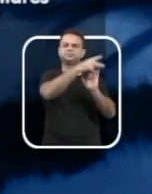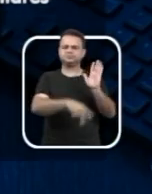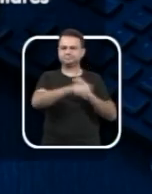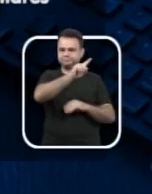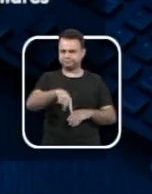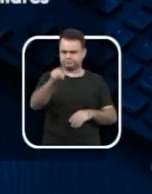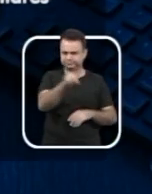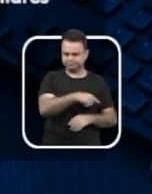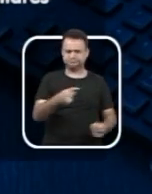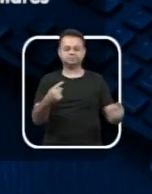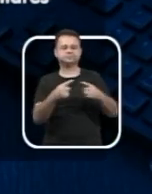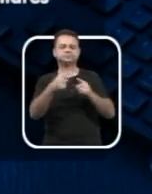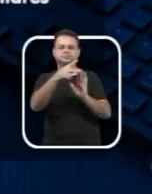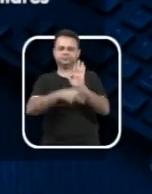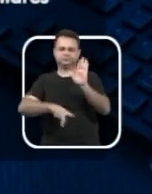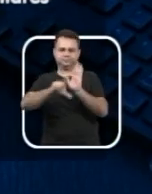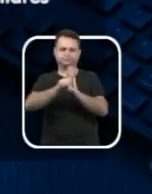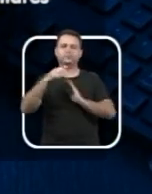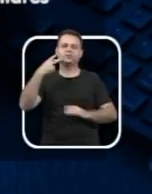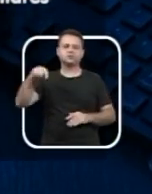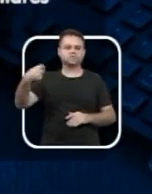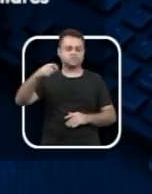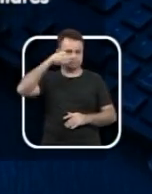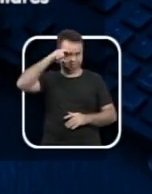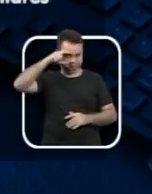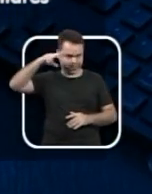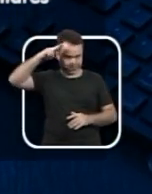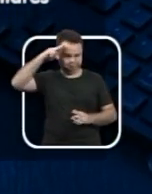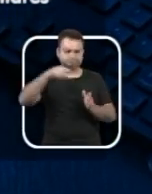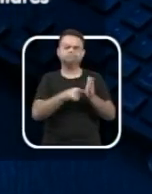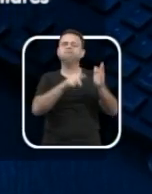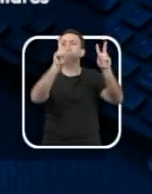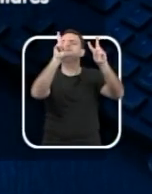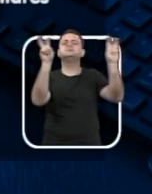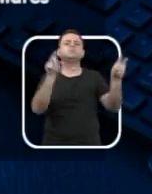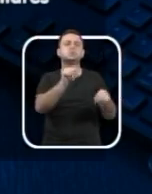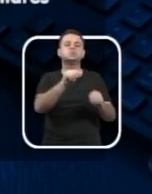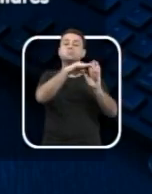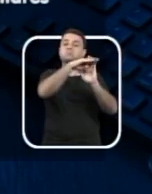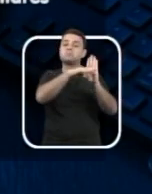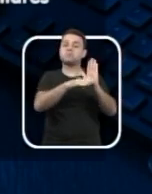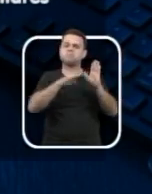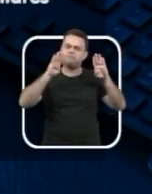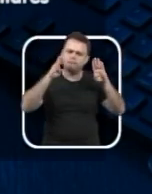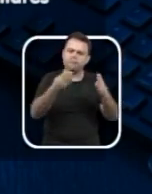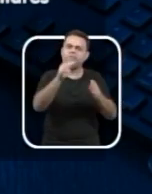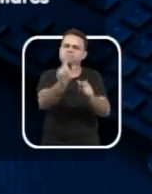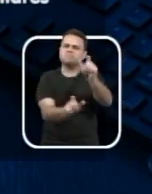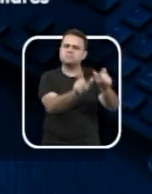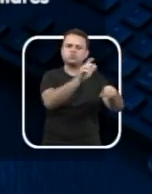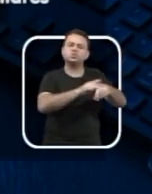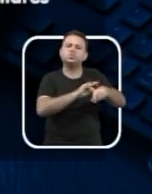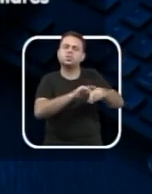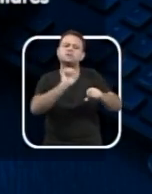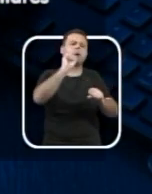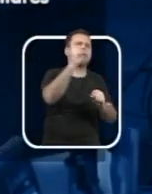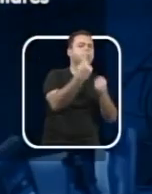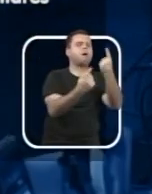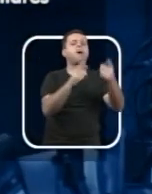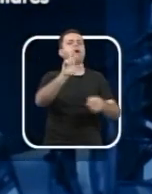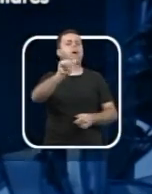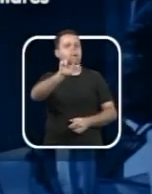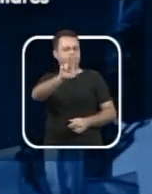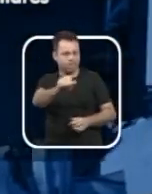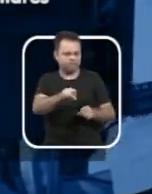ao projeto de lei de Jean Charles Cerbeto, que institui a política municipal de atenção integral às pessoas com